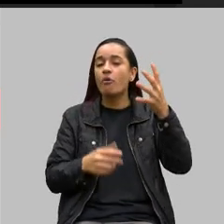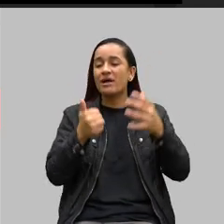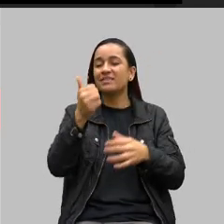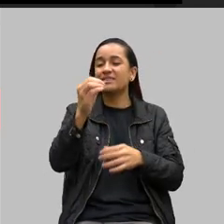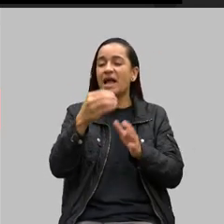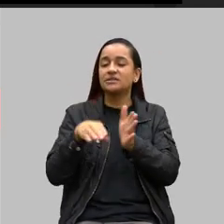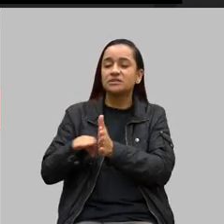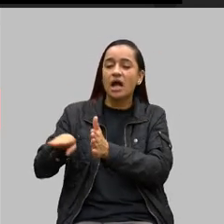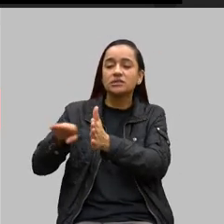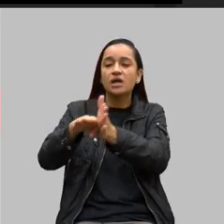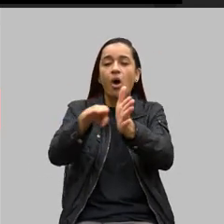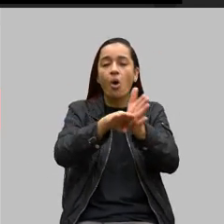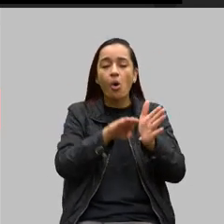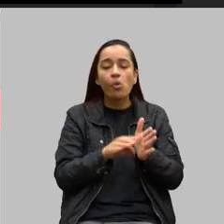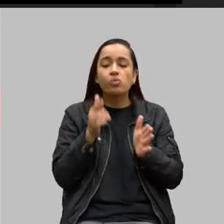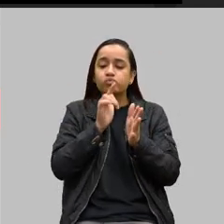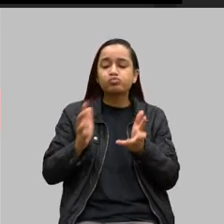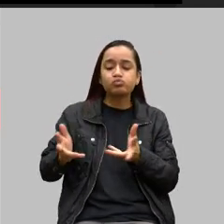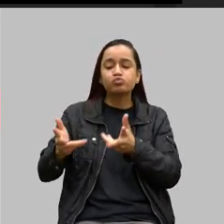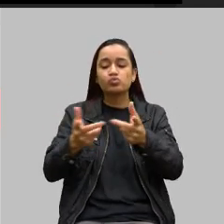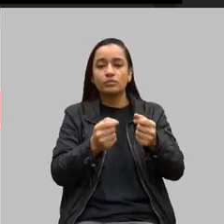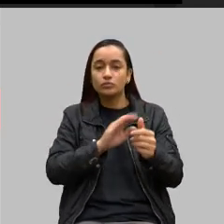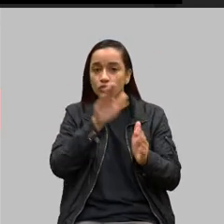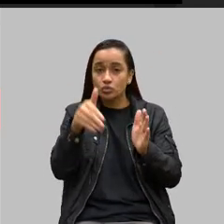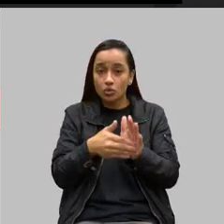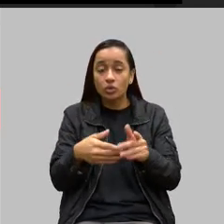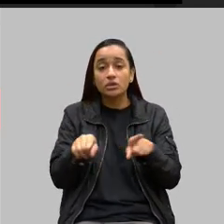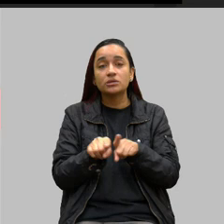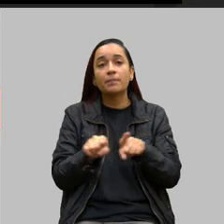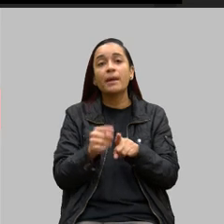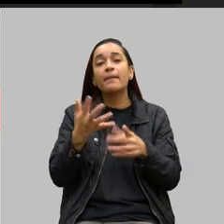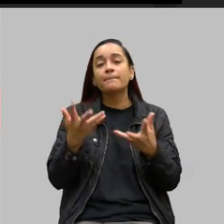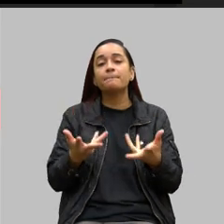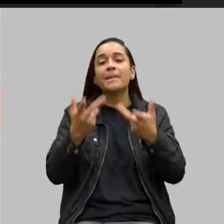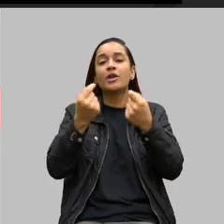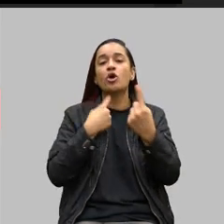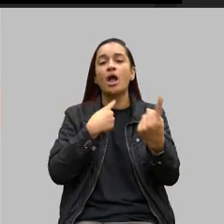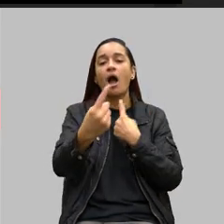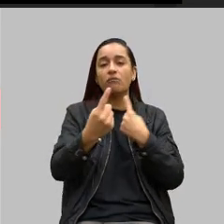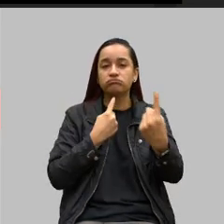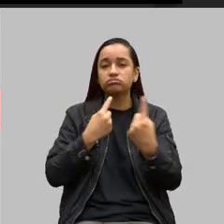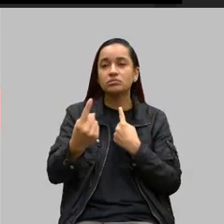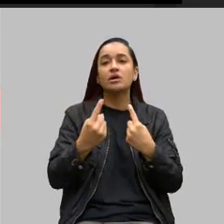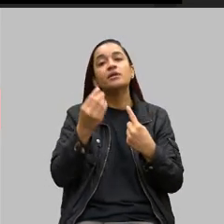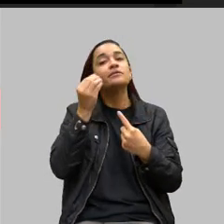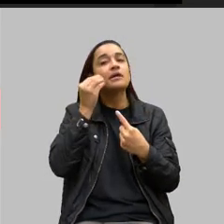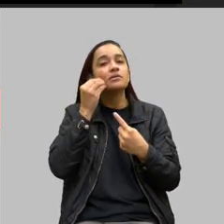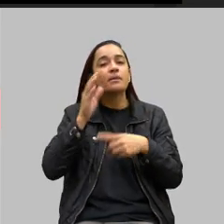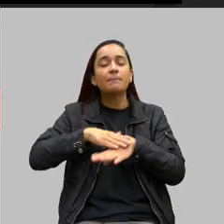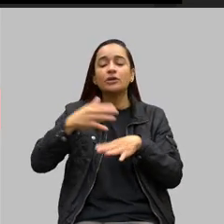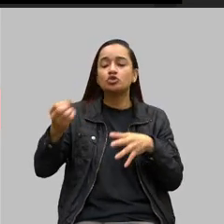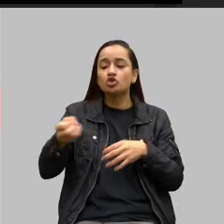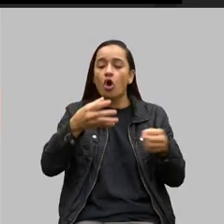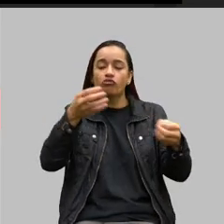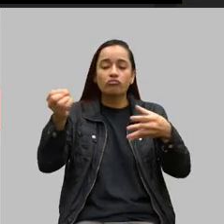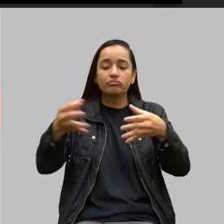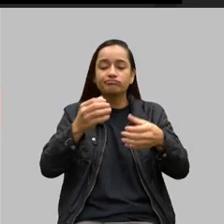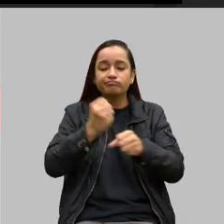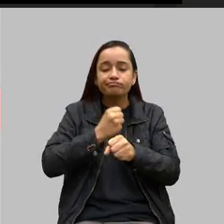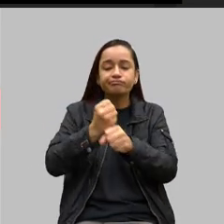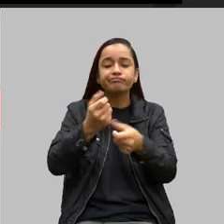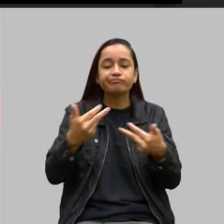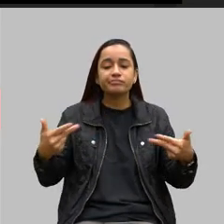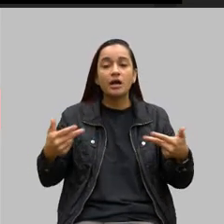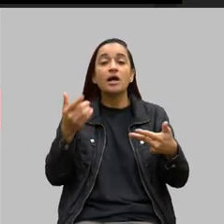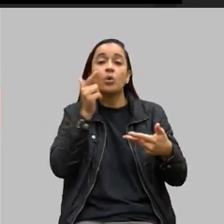modernizadas né melhoria também na Via permanente né modernização eh trazendo aí né já a redução do tempo